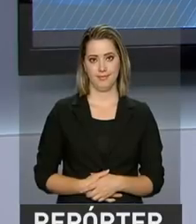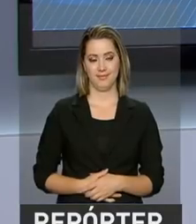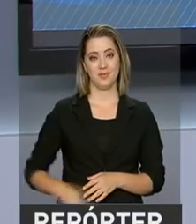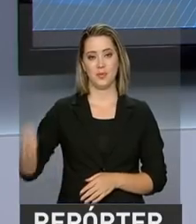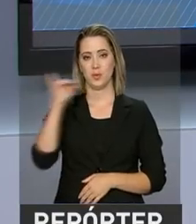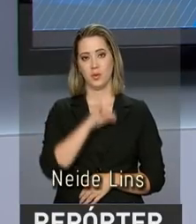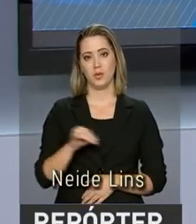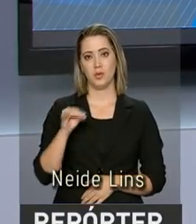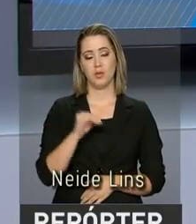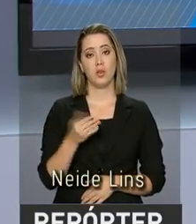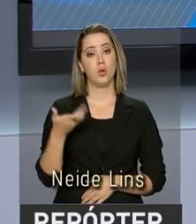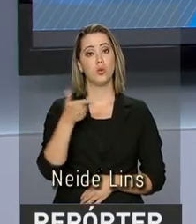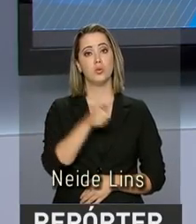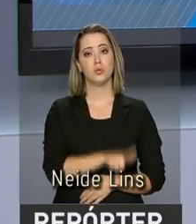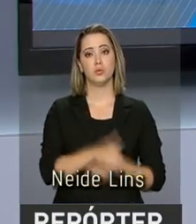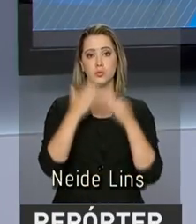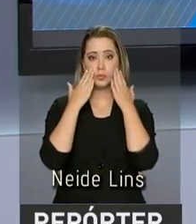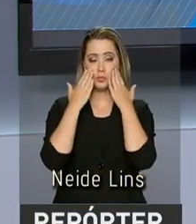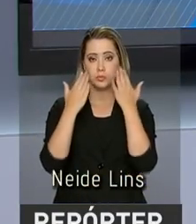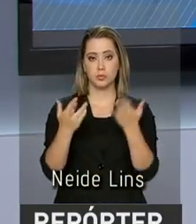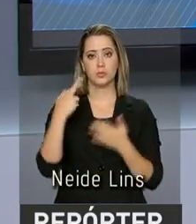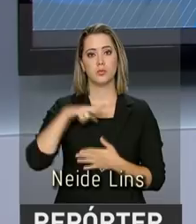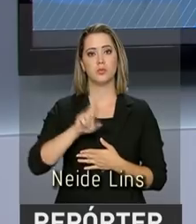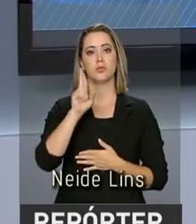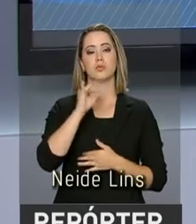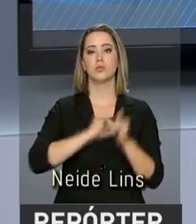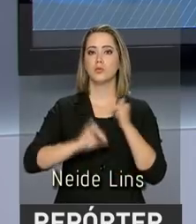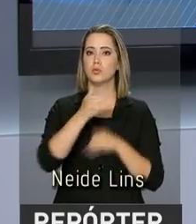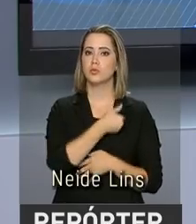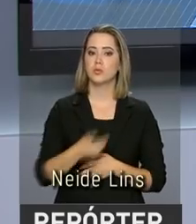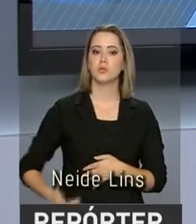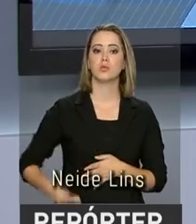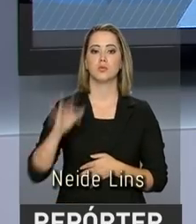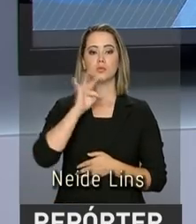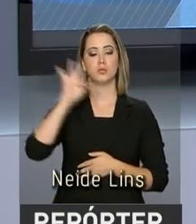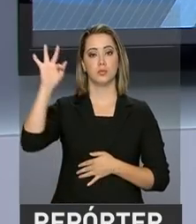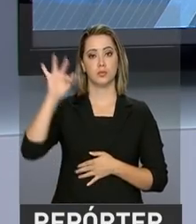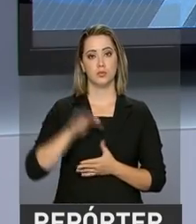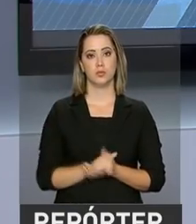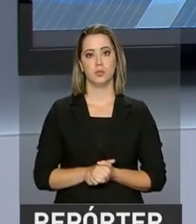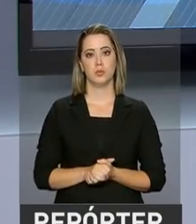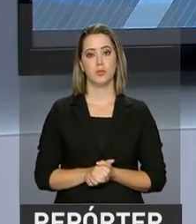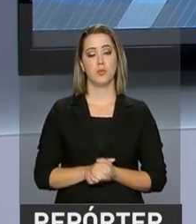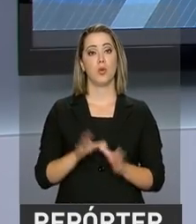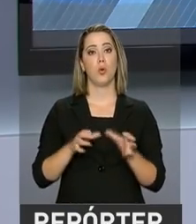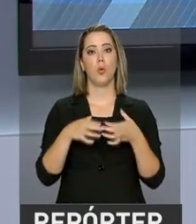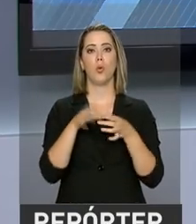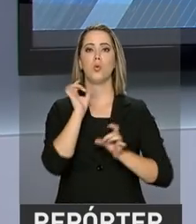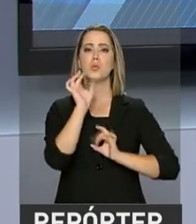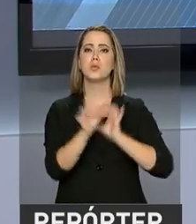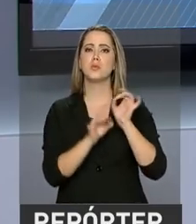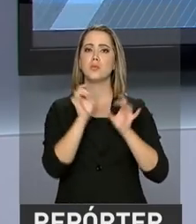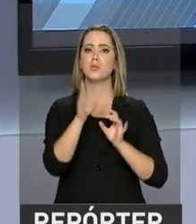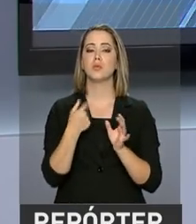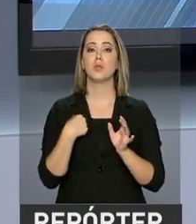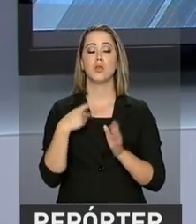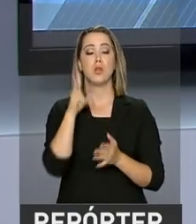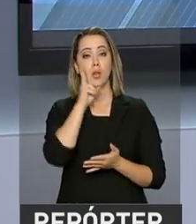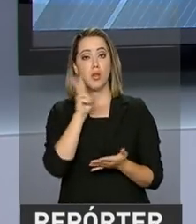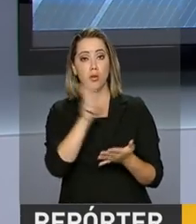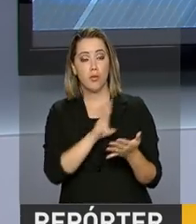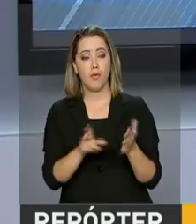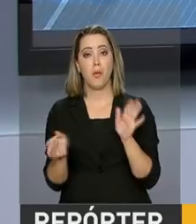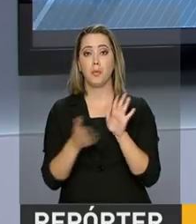Olá, no ar mais uma edição do Repórter NBR com as notícias do governo federal. A comissão especial que analisa